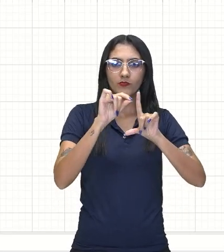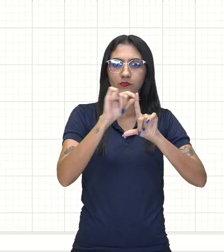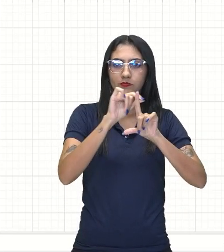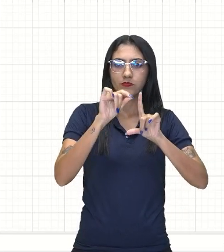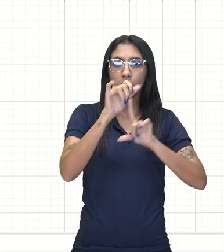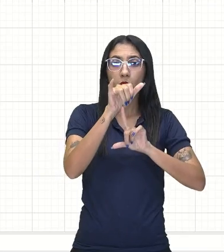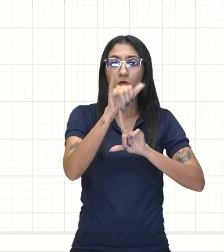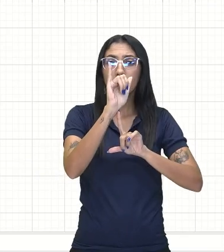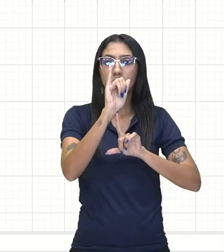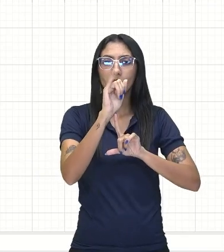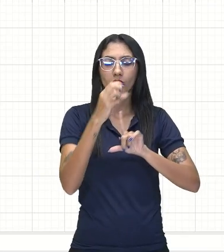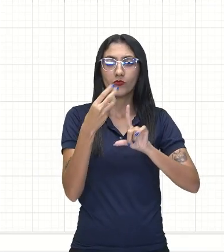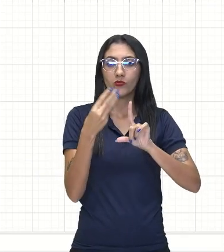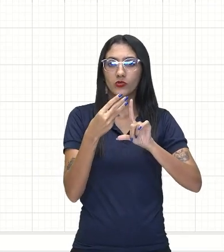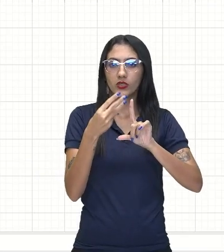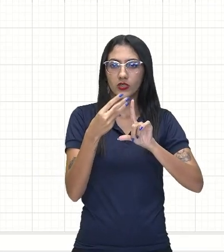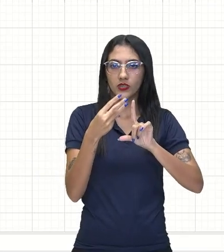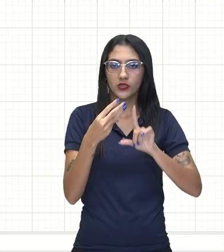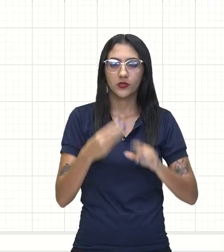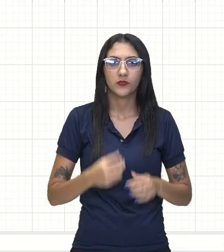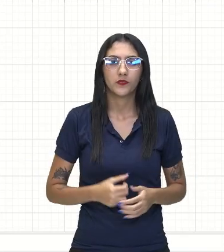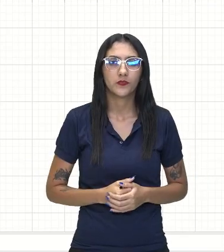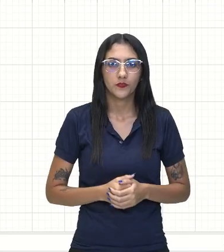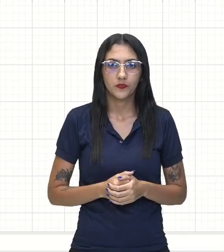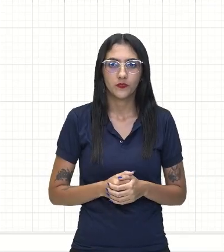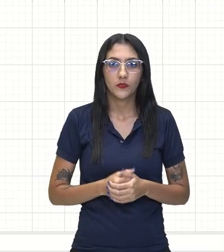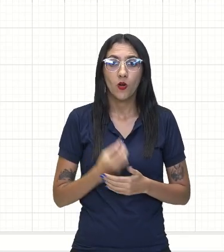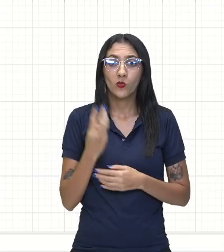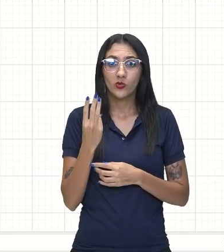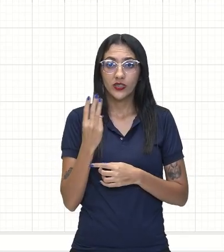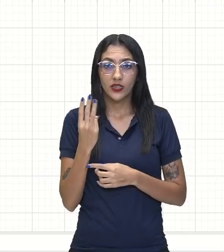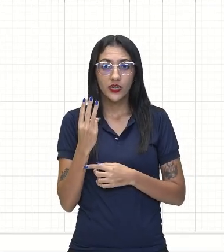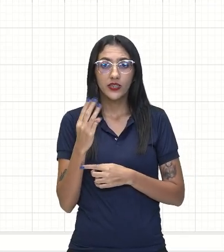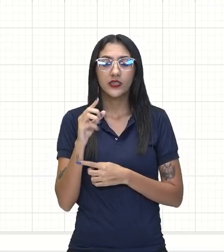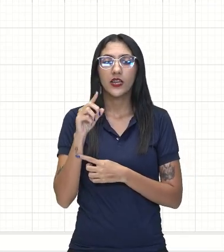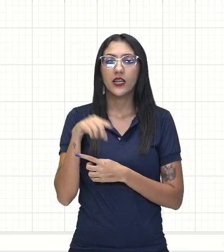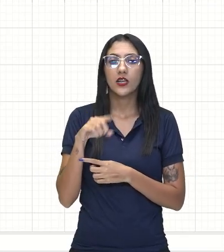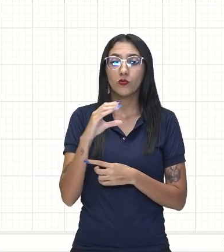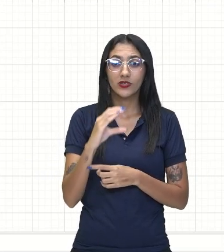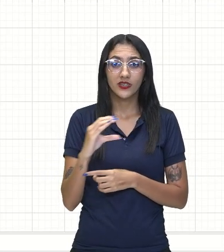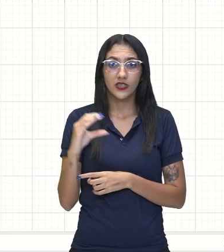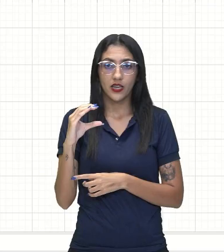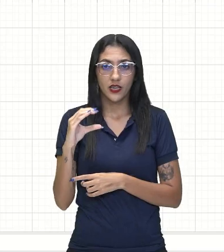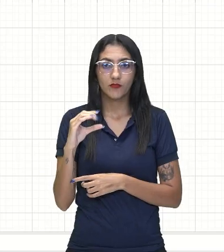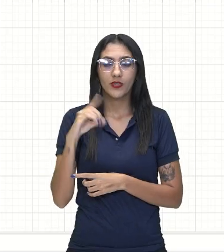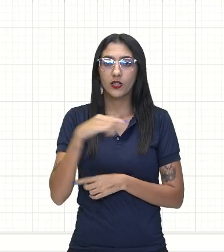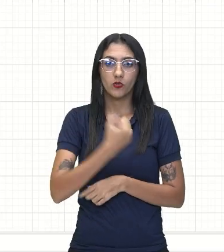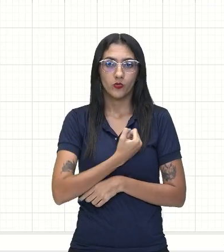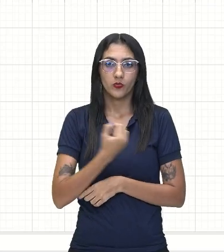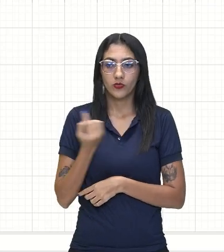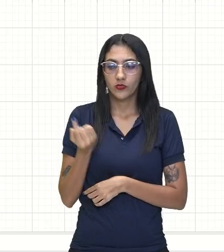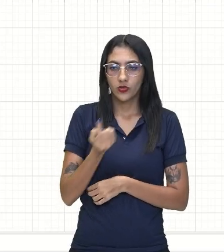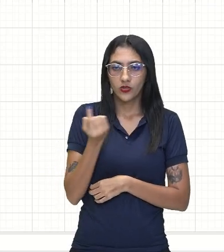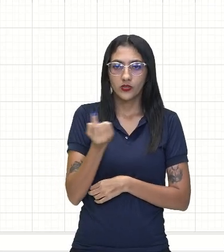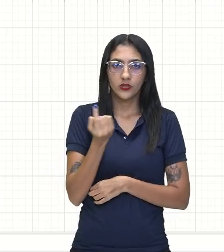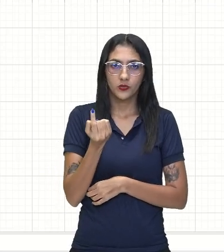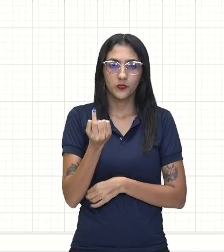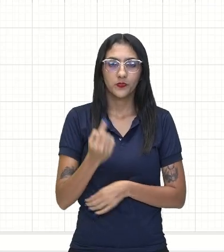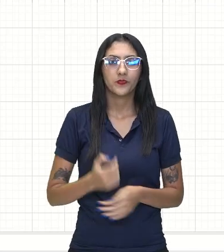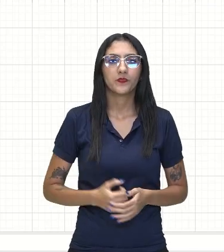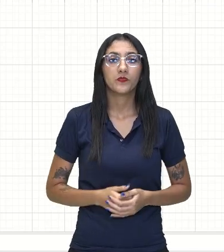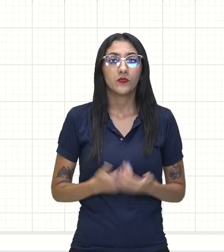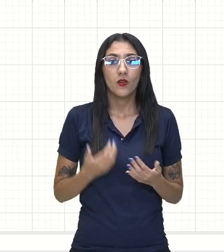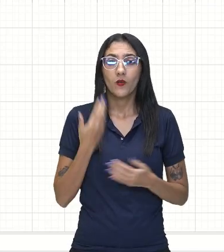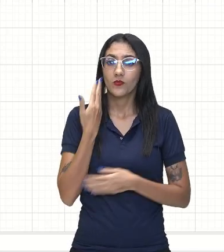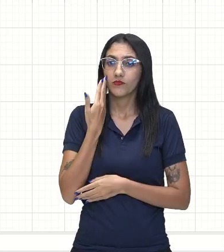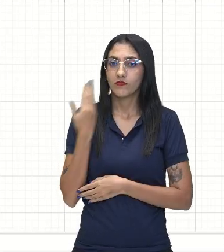Por quê? Quem é o 3? É o coeficiente c, é o termo independente. Então, esse aqui é o gráfico